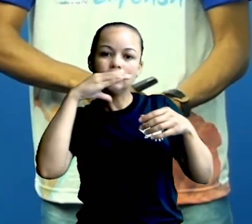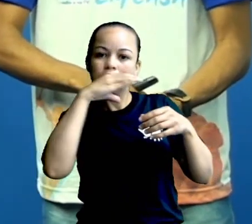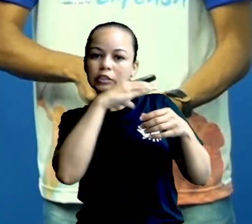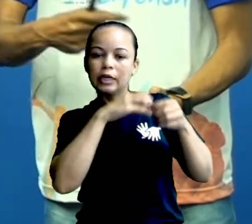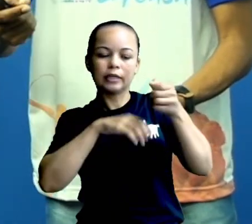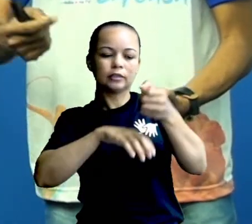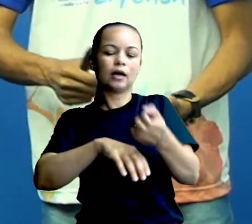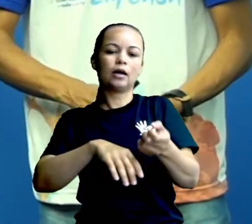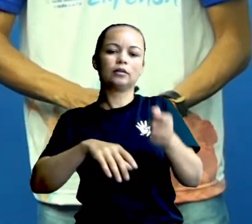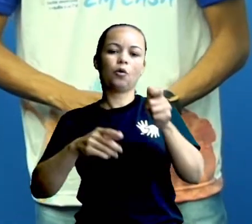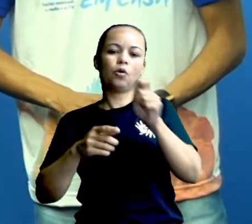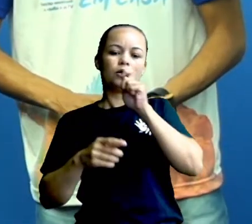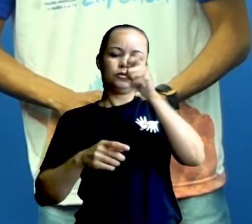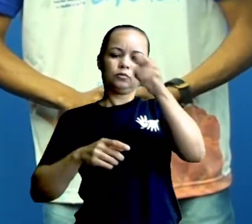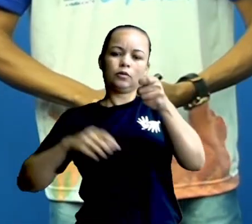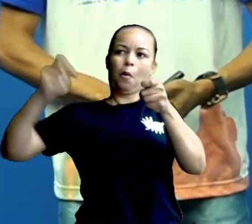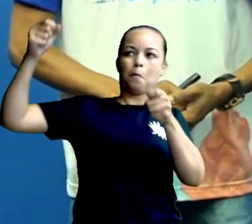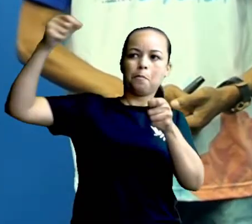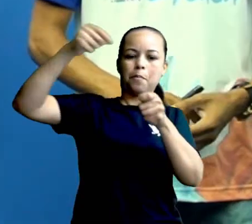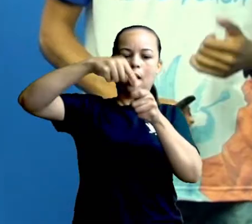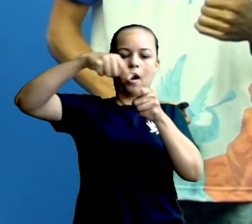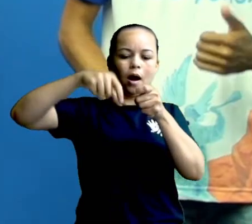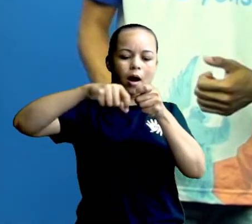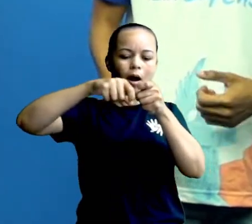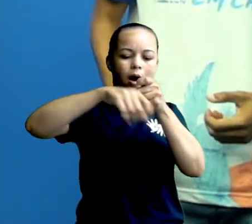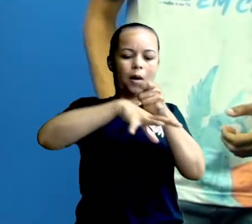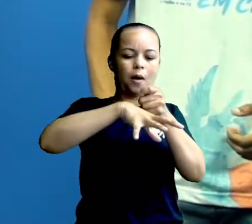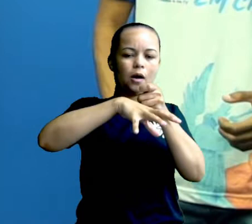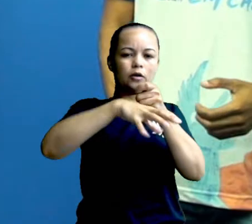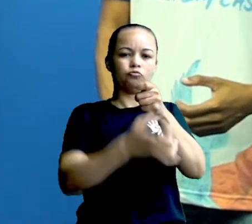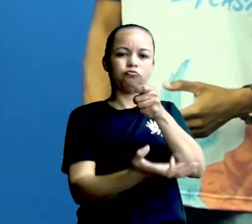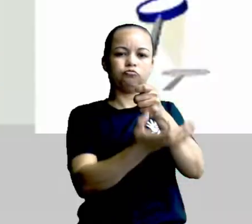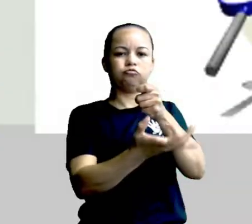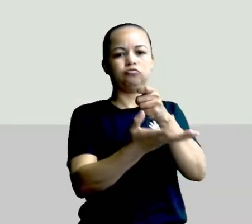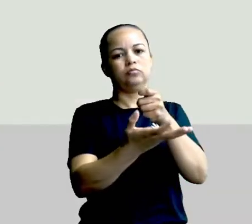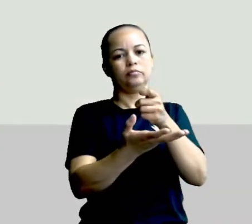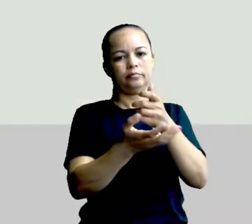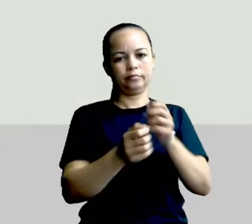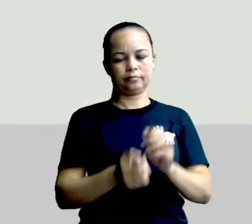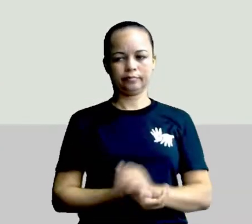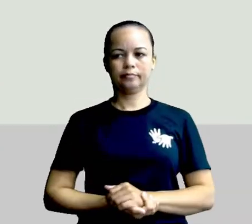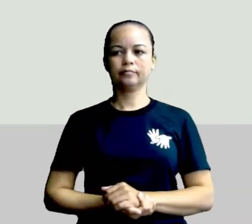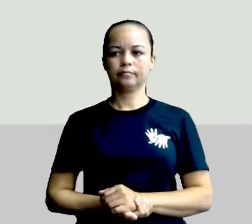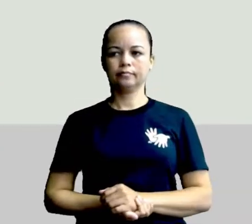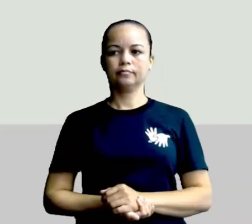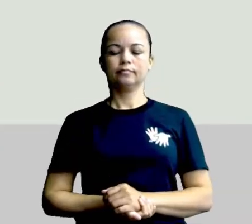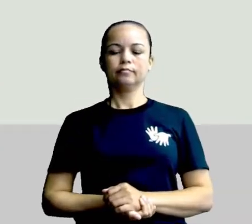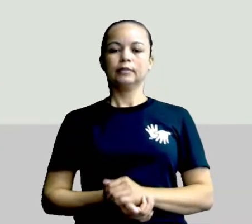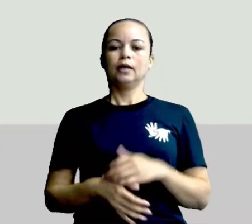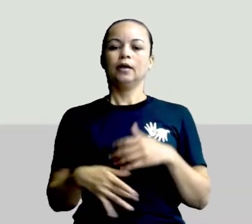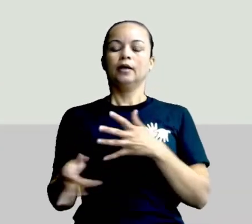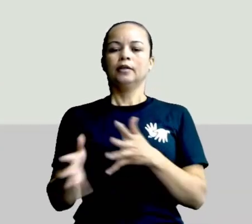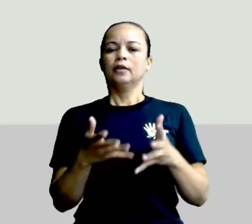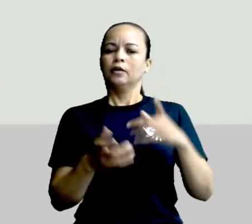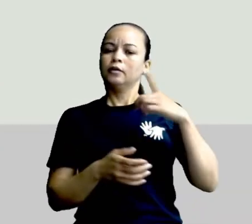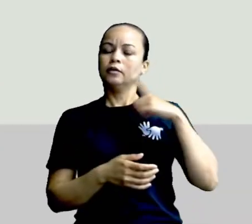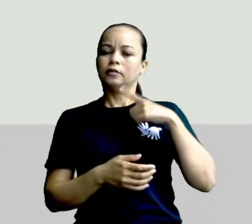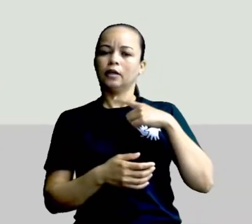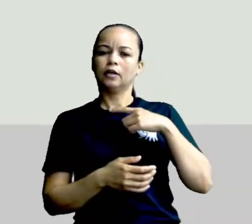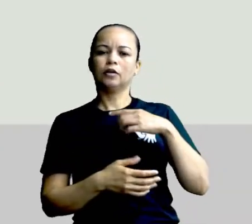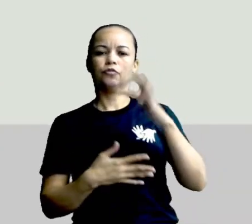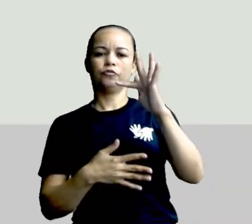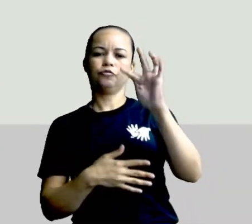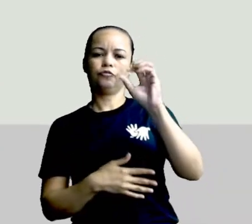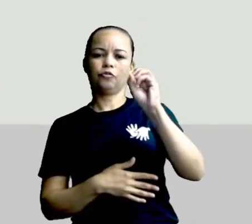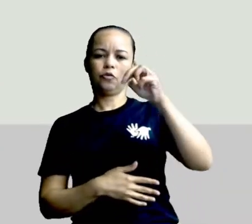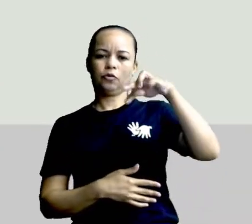esquenta tanto que chega a pegar fogo. Beleza? Vamos lá. E eu tenho aqui fonte